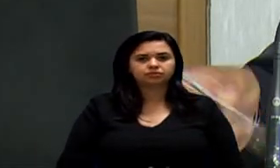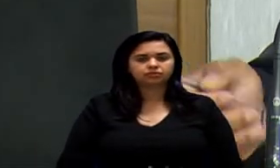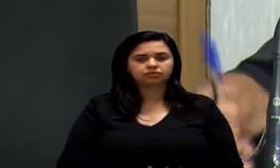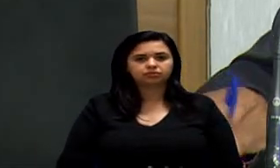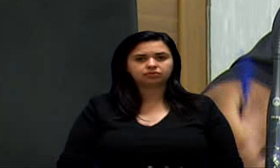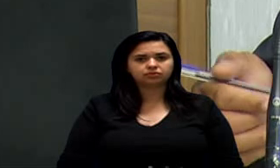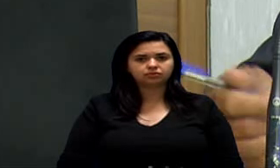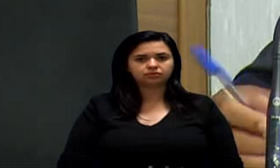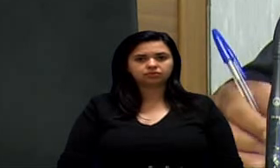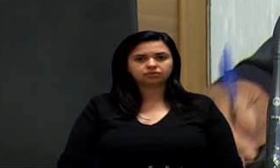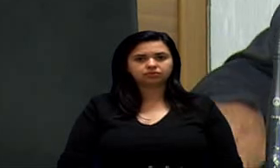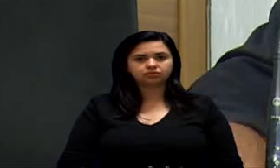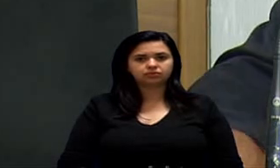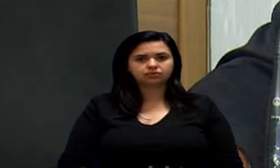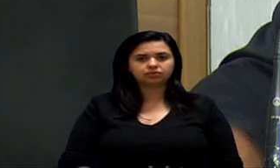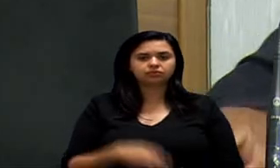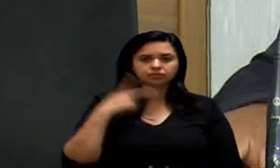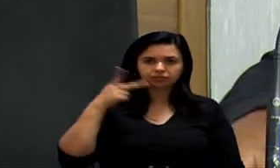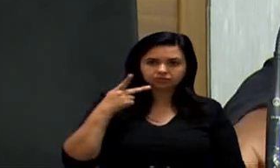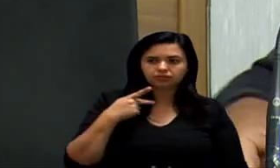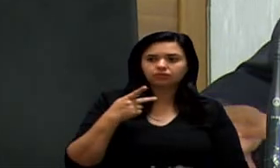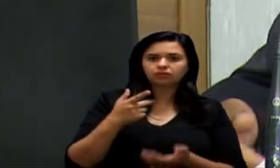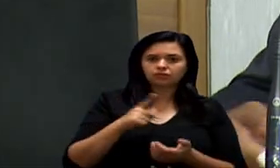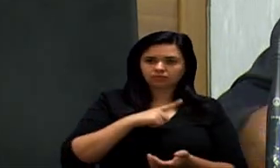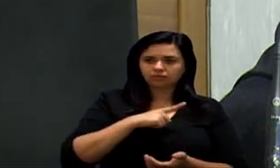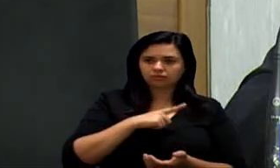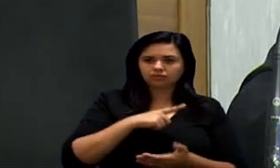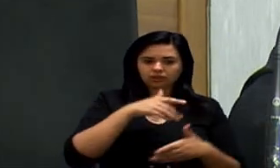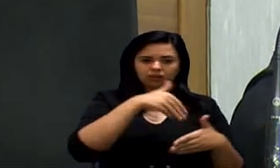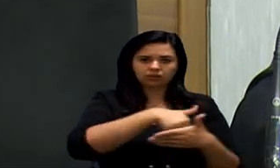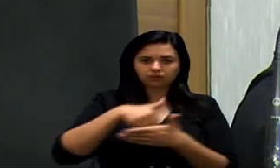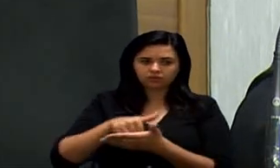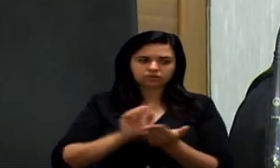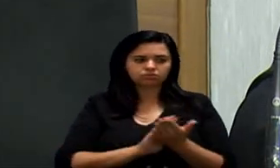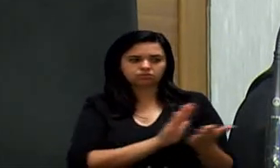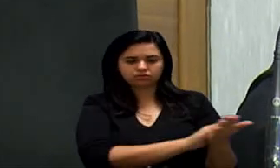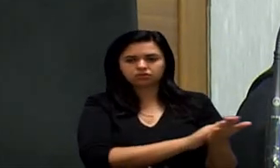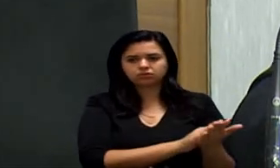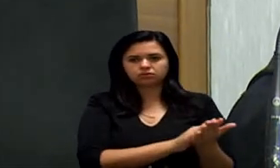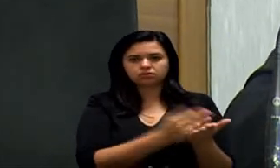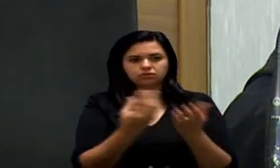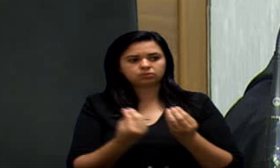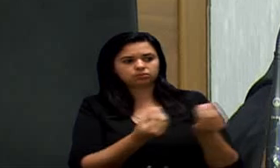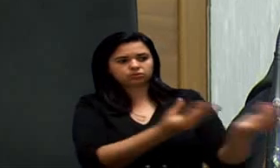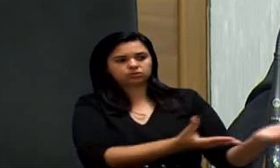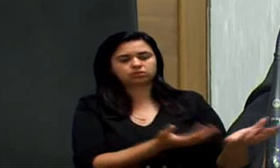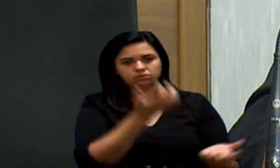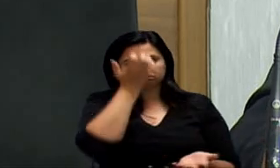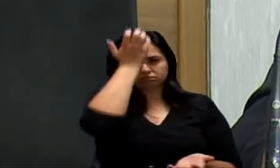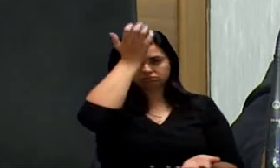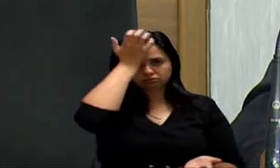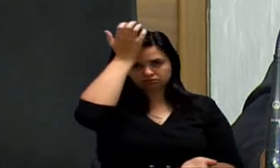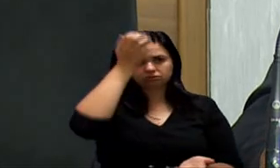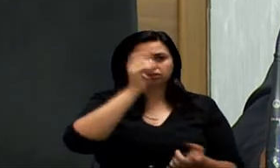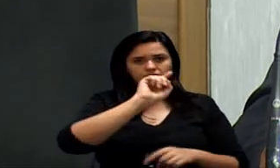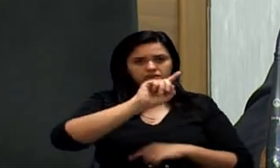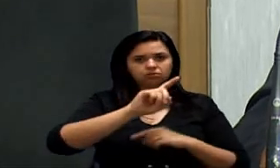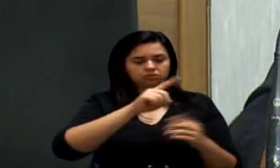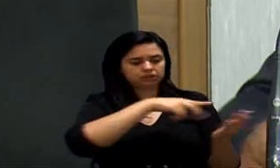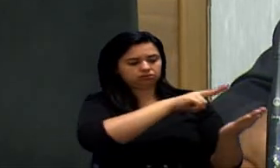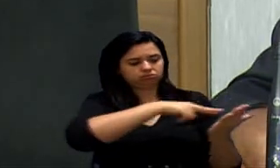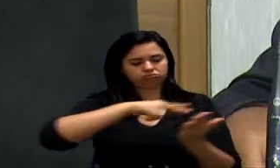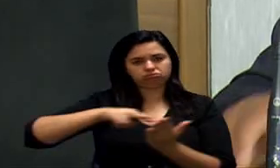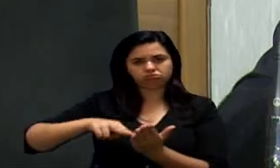Eu gostaria, os vereadores que têm voto de congratulações, por favor, passar para o nosso secretário Fábio Simão, que ele fará a leitura dos votos